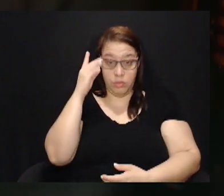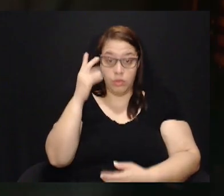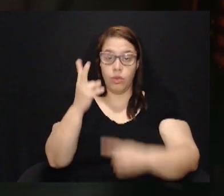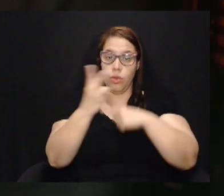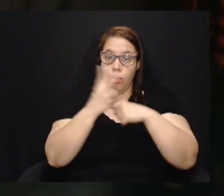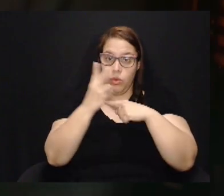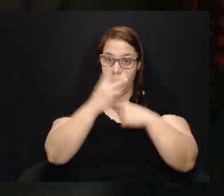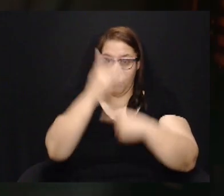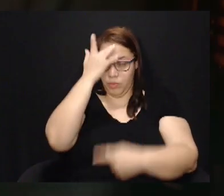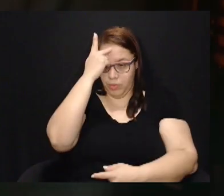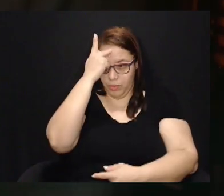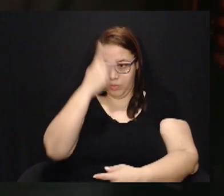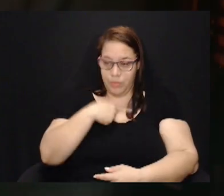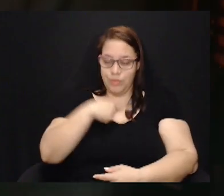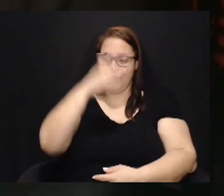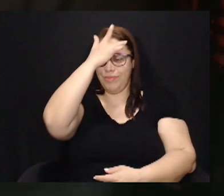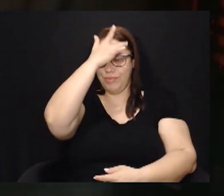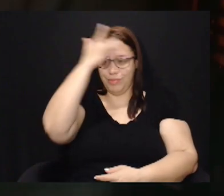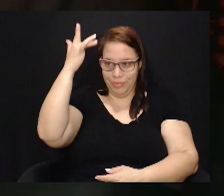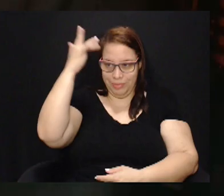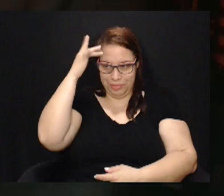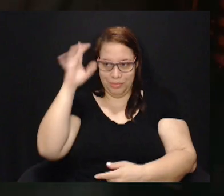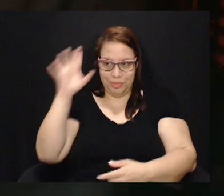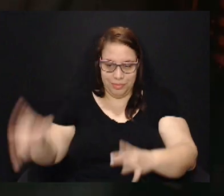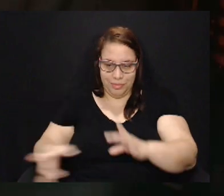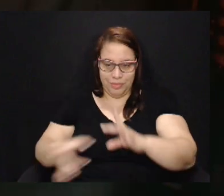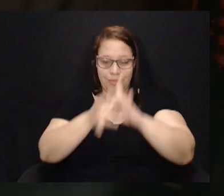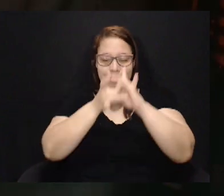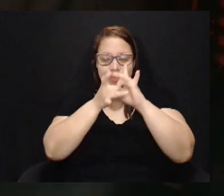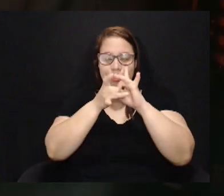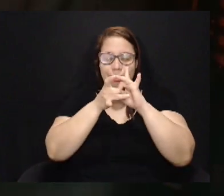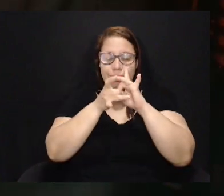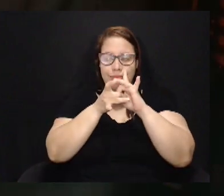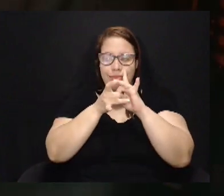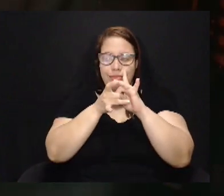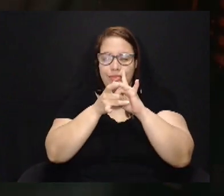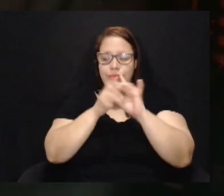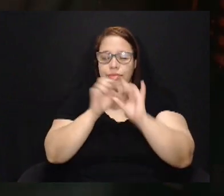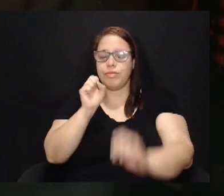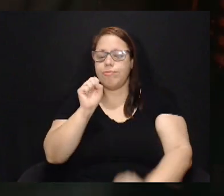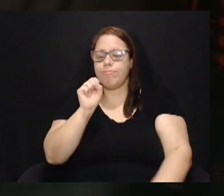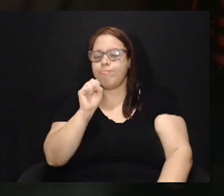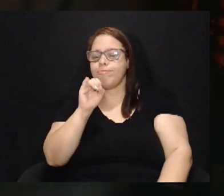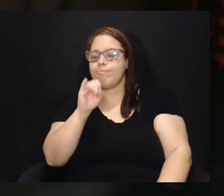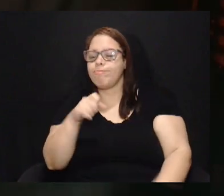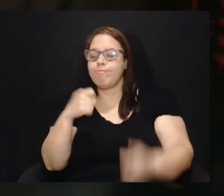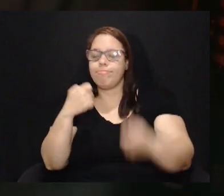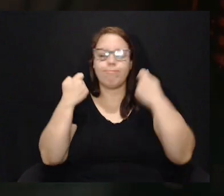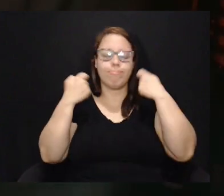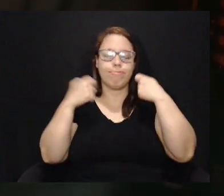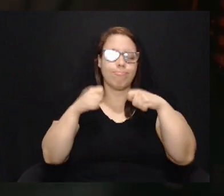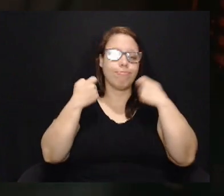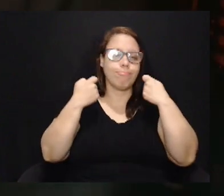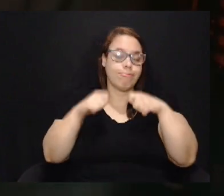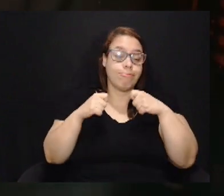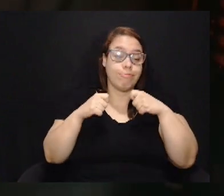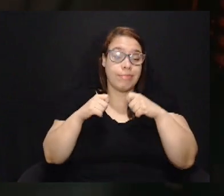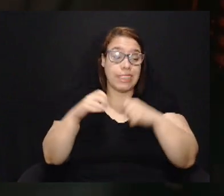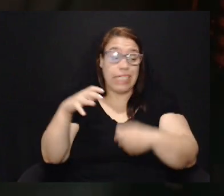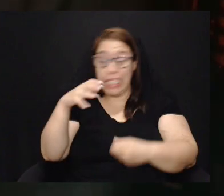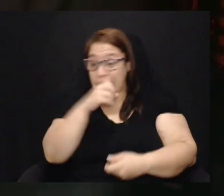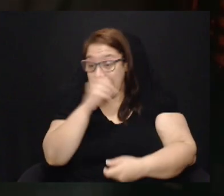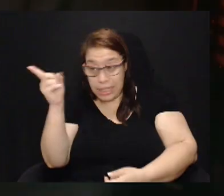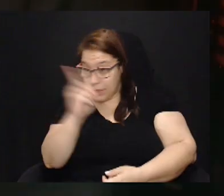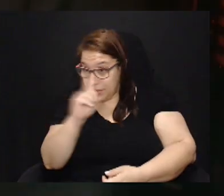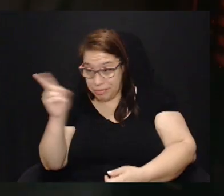saúde mental, uma reconexão sensorial, né? Só que precisa ser sem pressa. Eu gostaria que você falasse um pouquinho